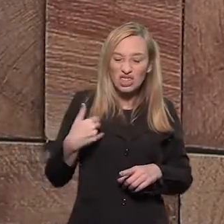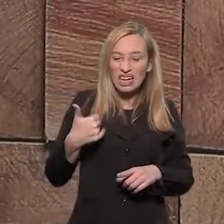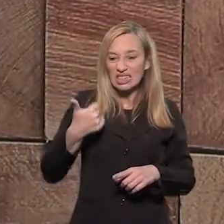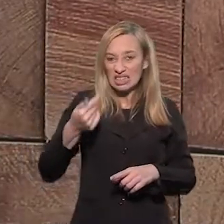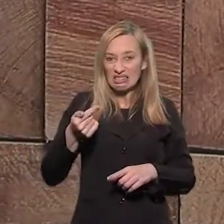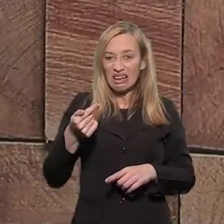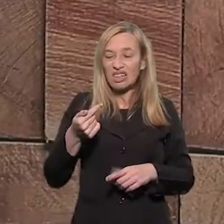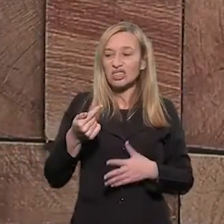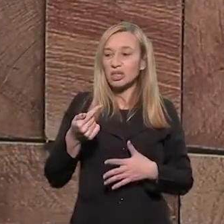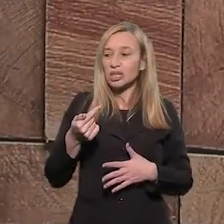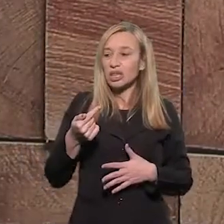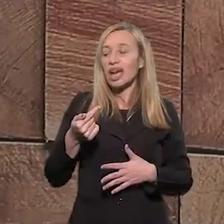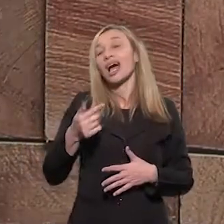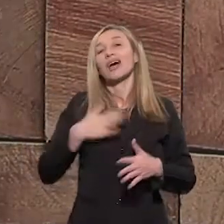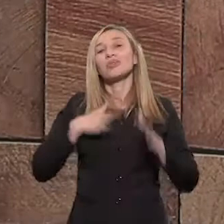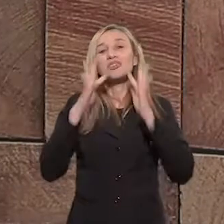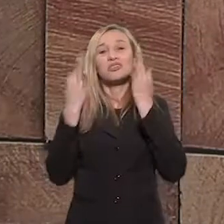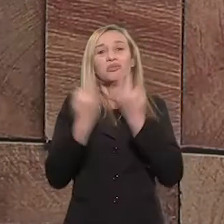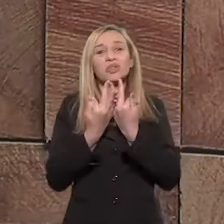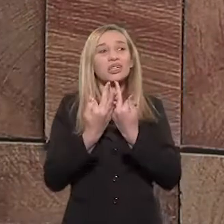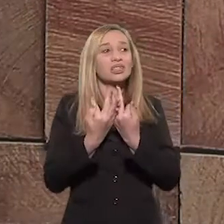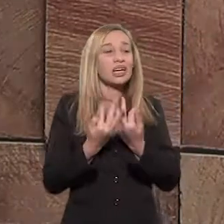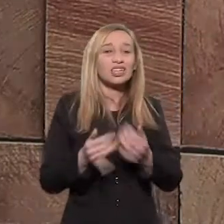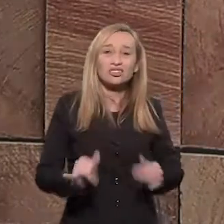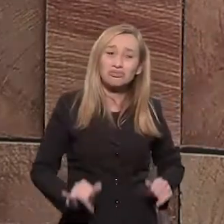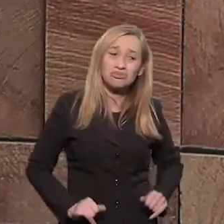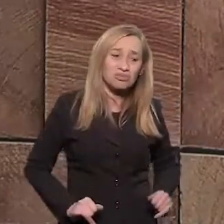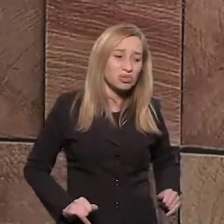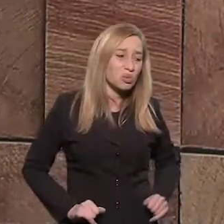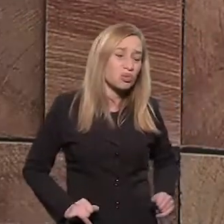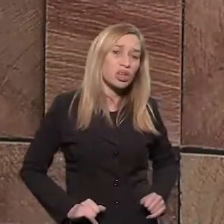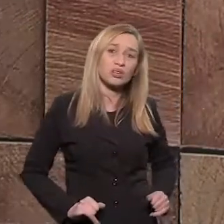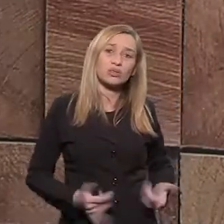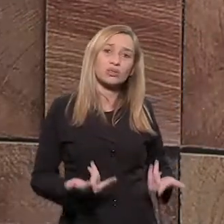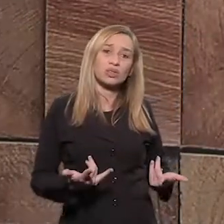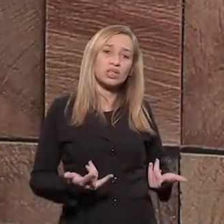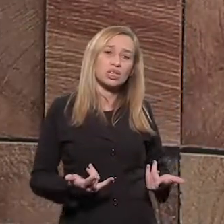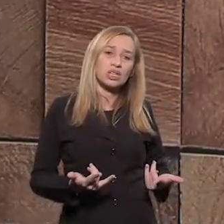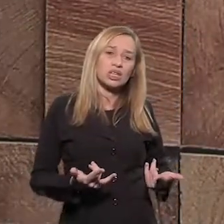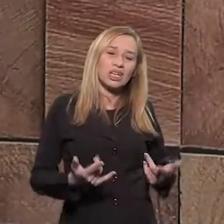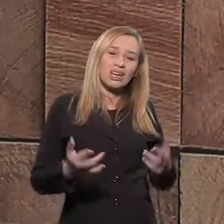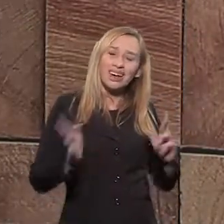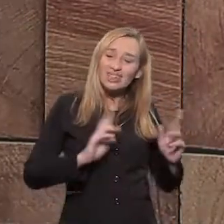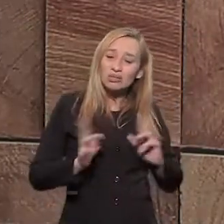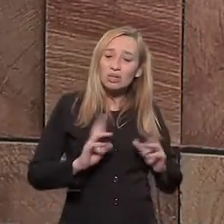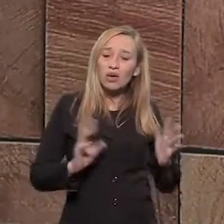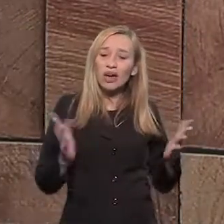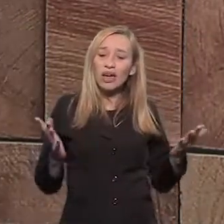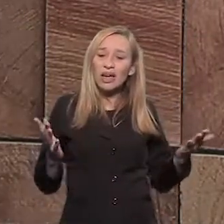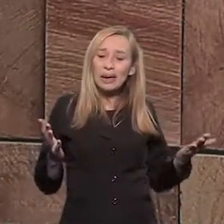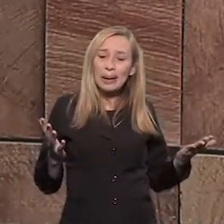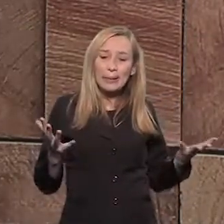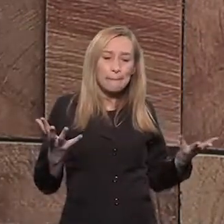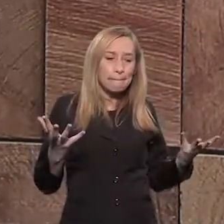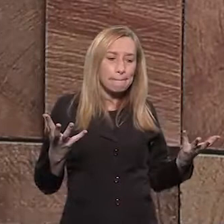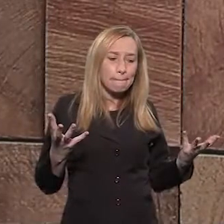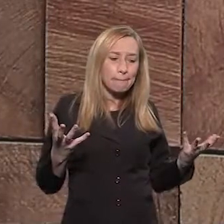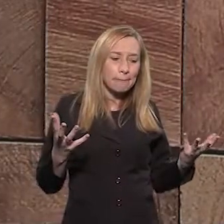eu tinha 17 anos de idade, a minha família estava passando por uma dificuldade muito grande relacional,